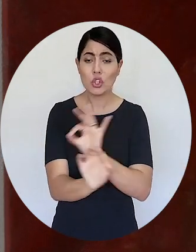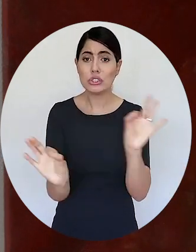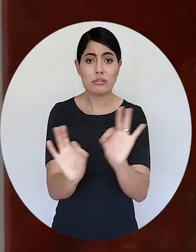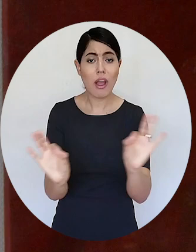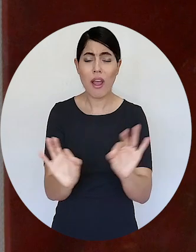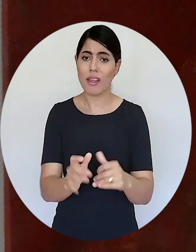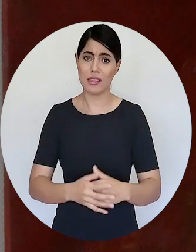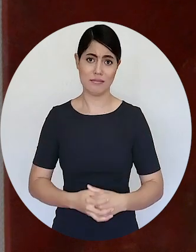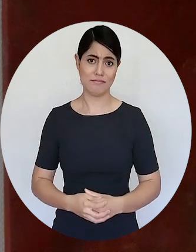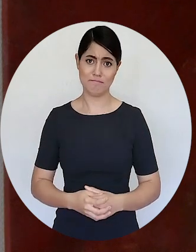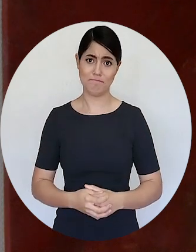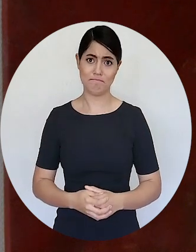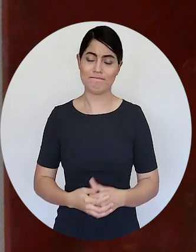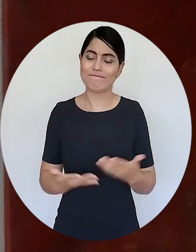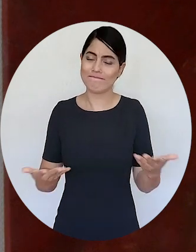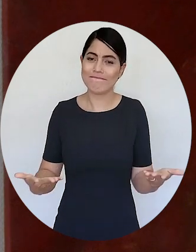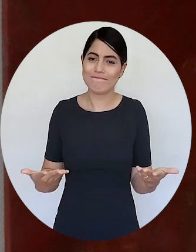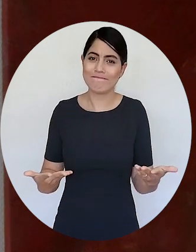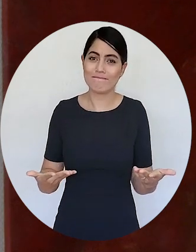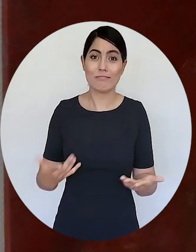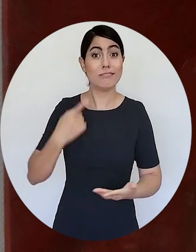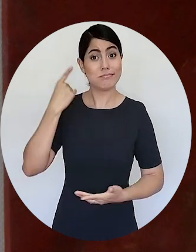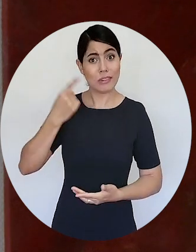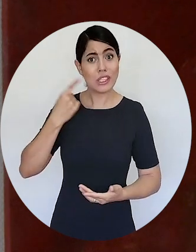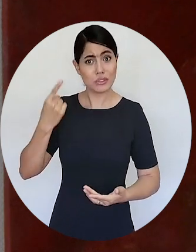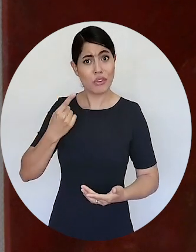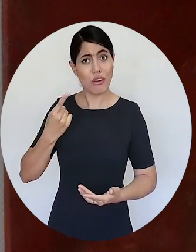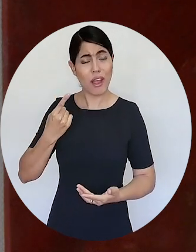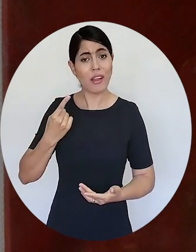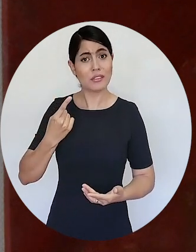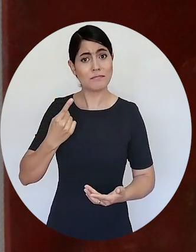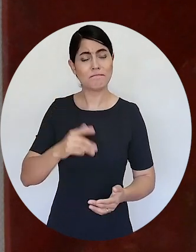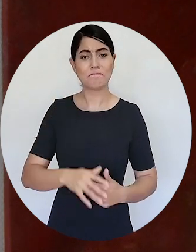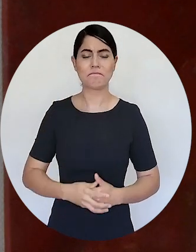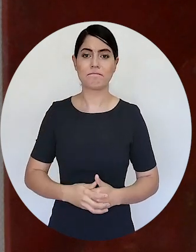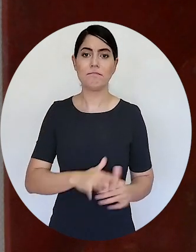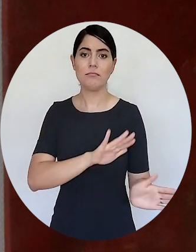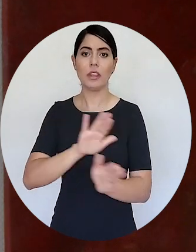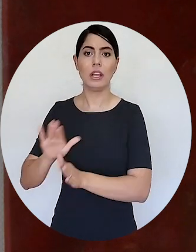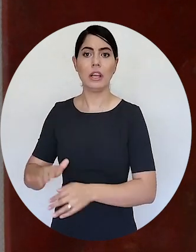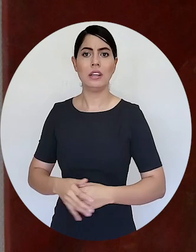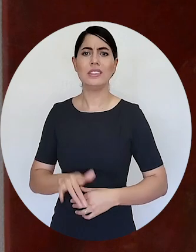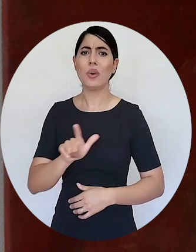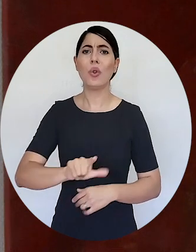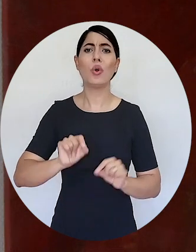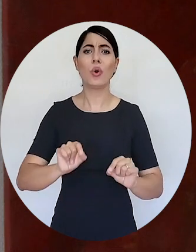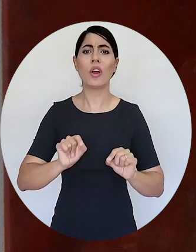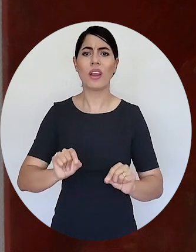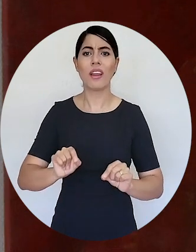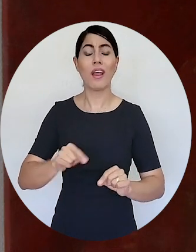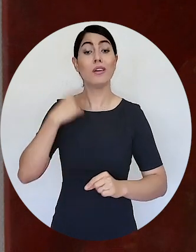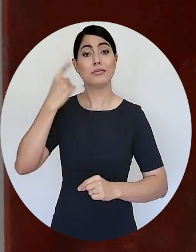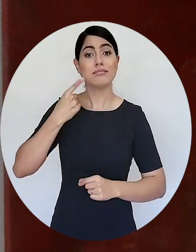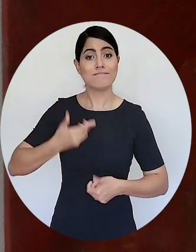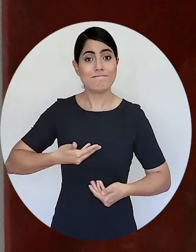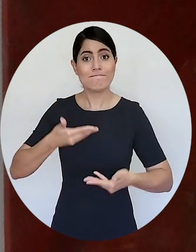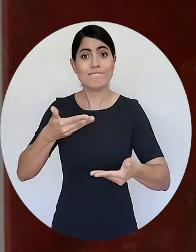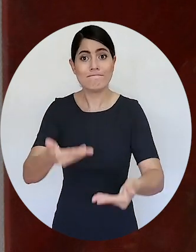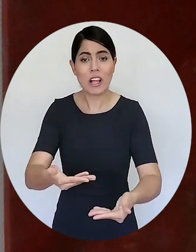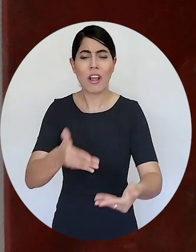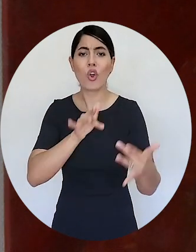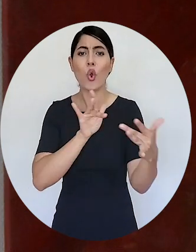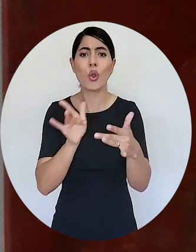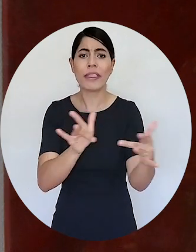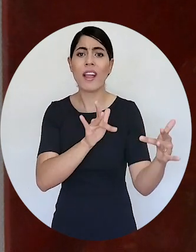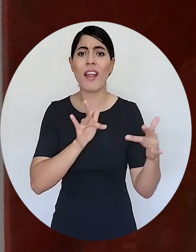advogado expressa, claro, através da petição, o pensamento e o requerimento. Mas há algo insubstituível que é o contato